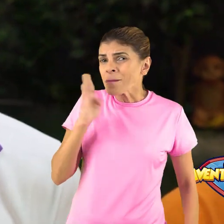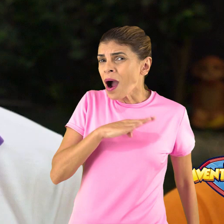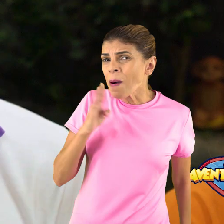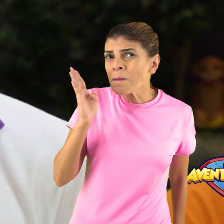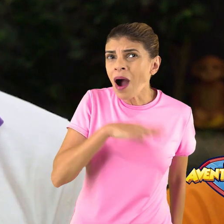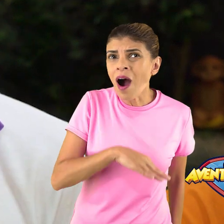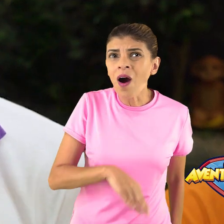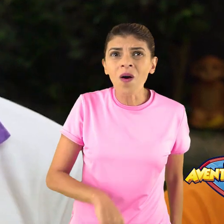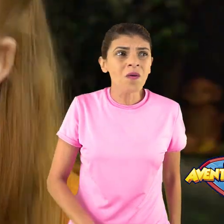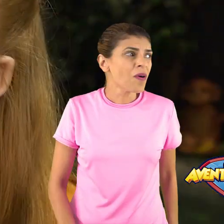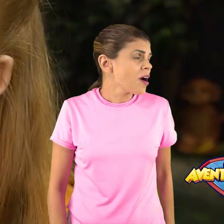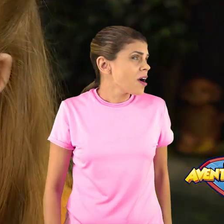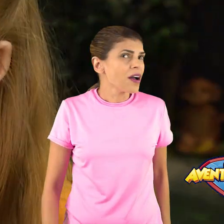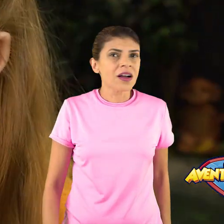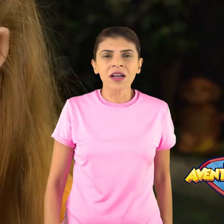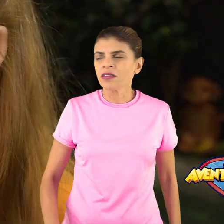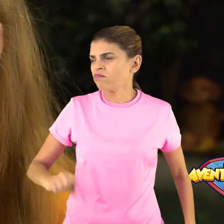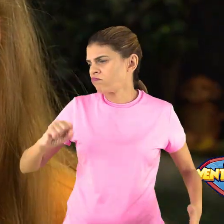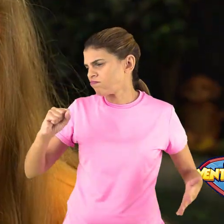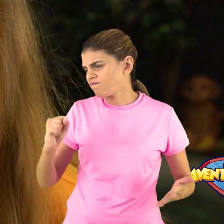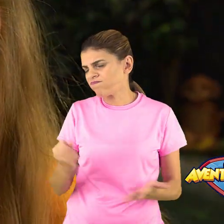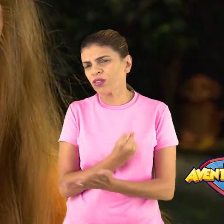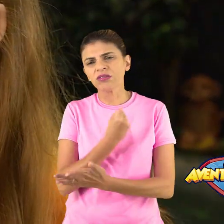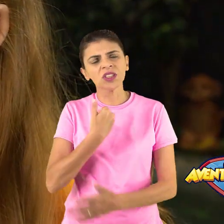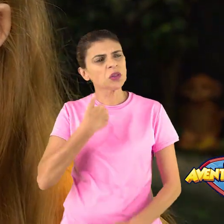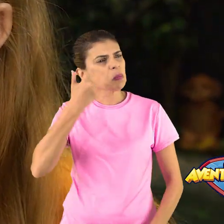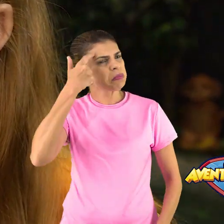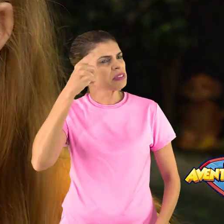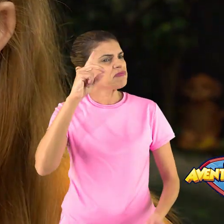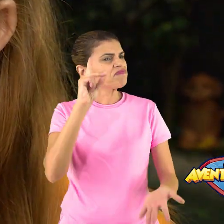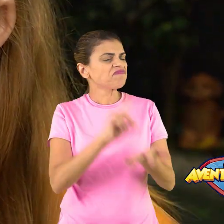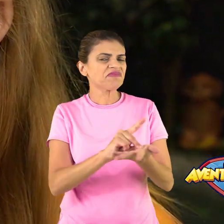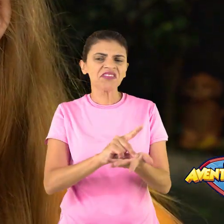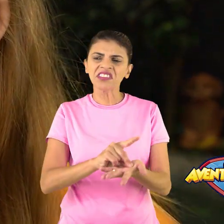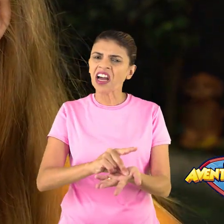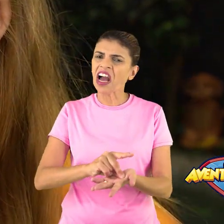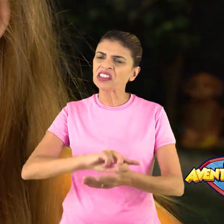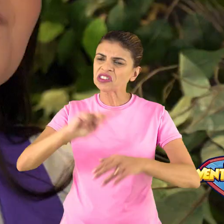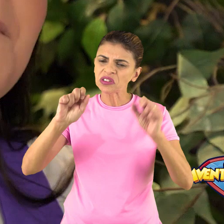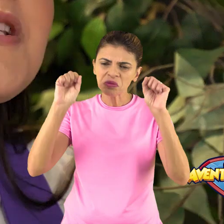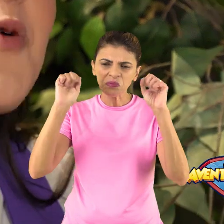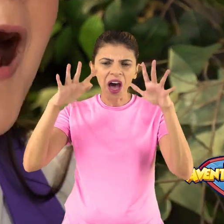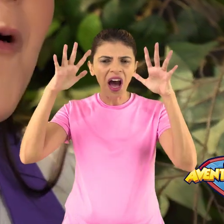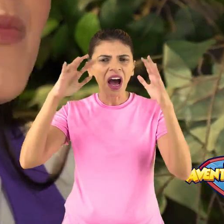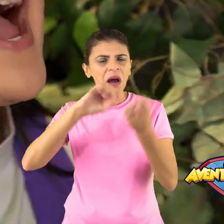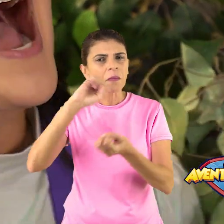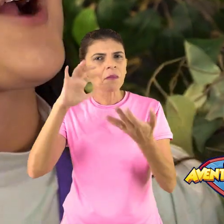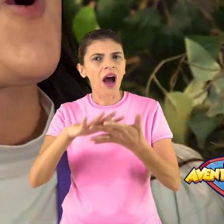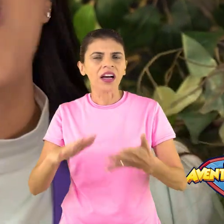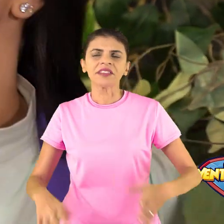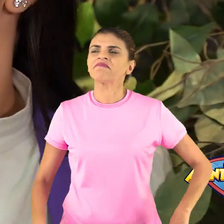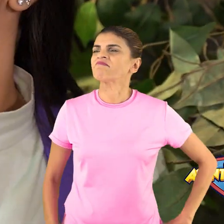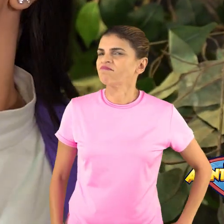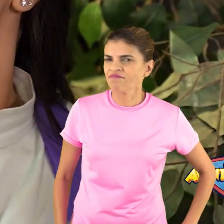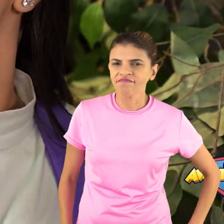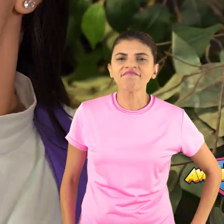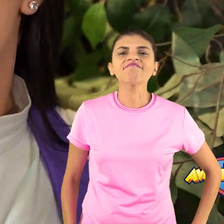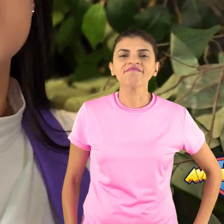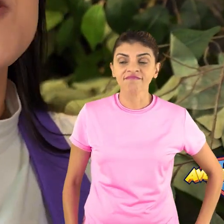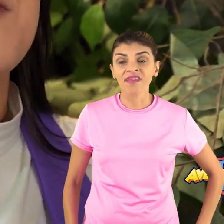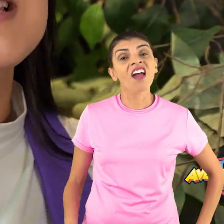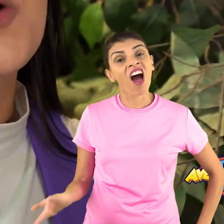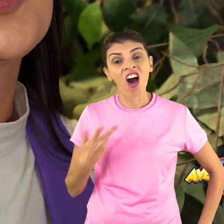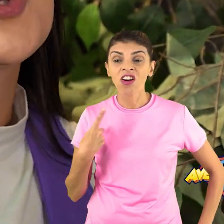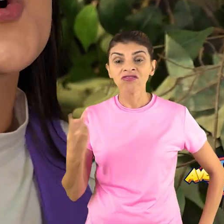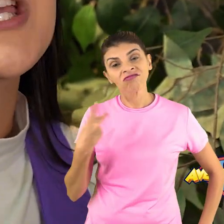Mau Mau! Poxa! E eu achando que tava num show de mágica de verdade! Pessoal, agora é a nossa